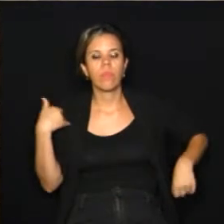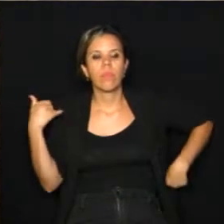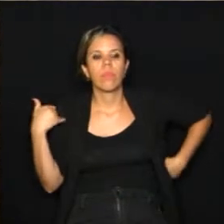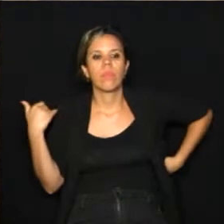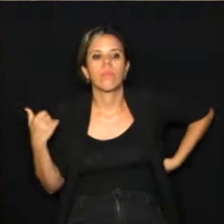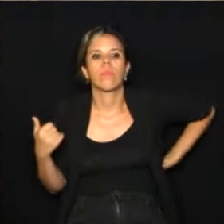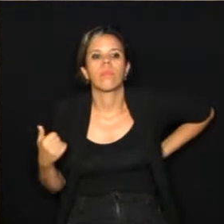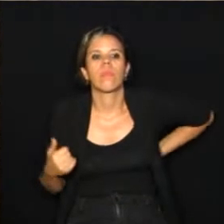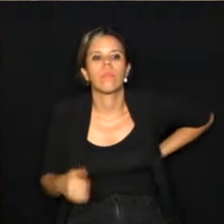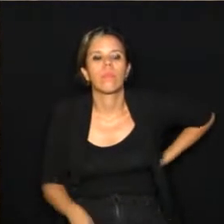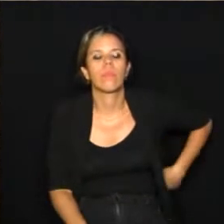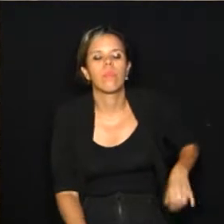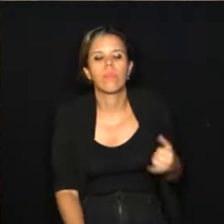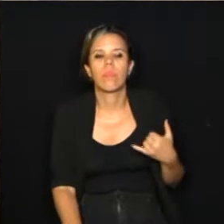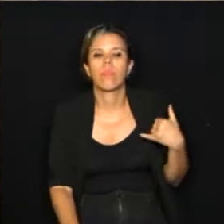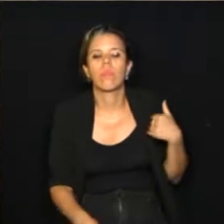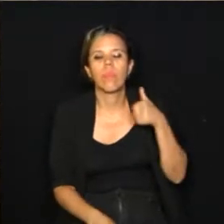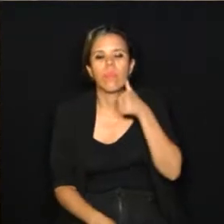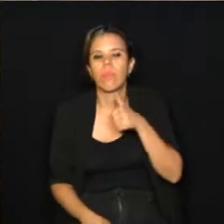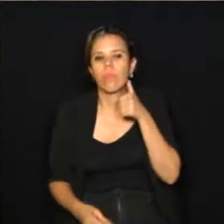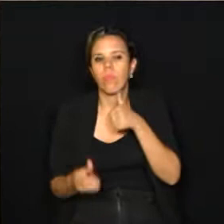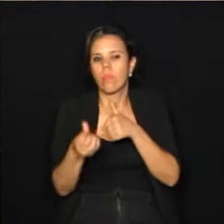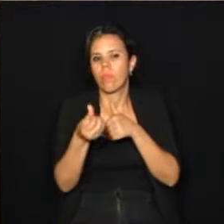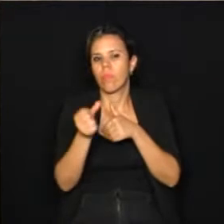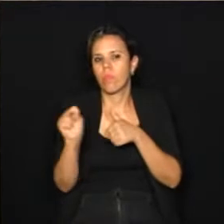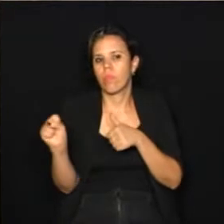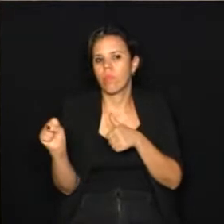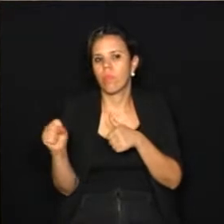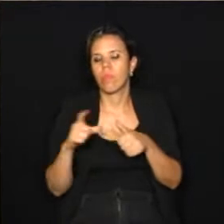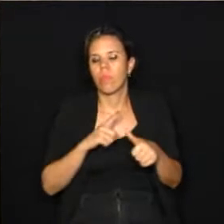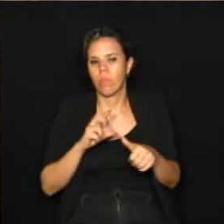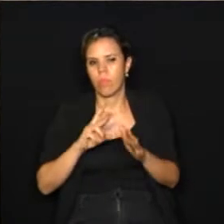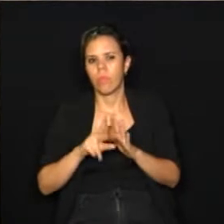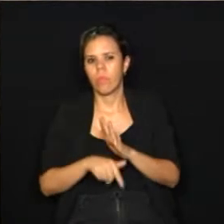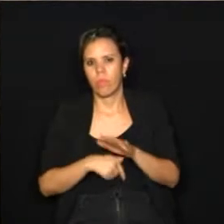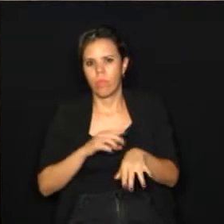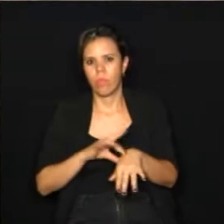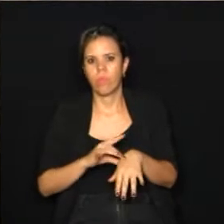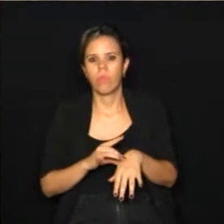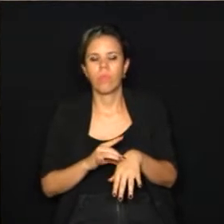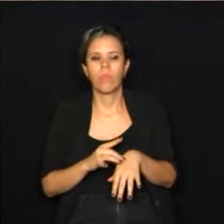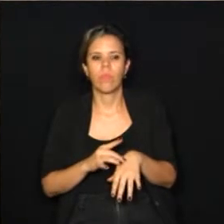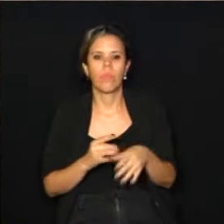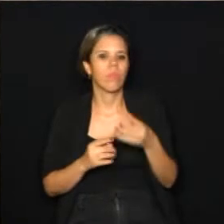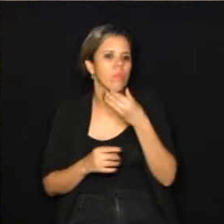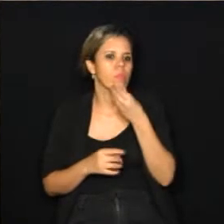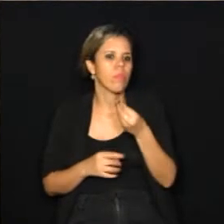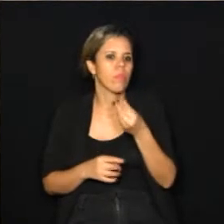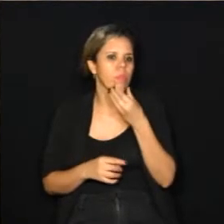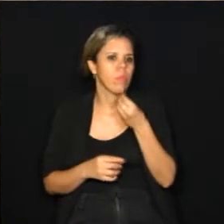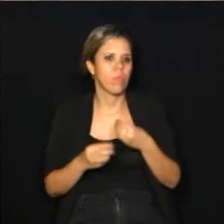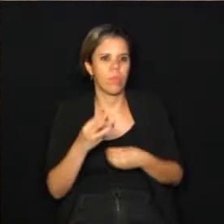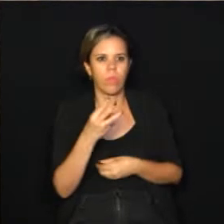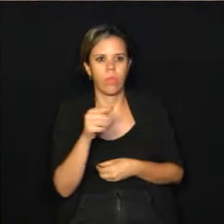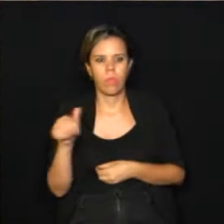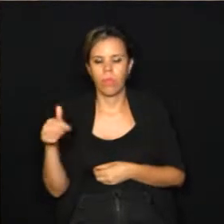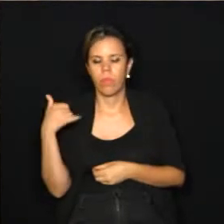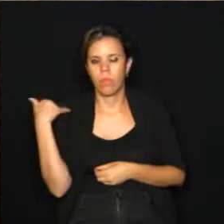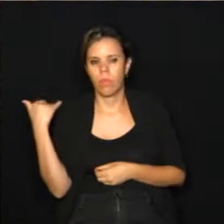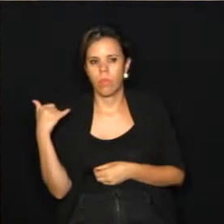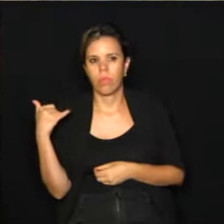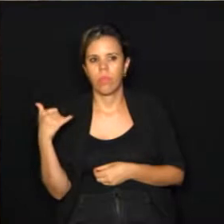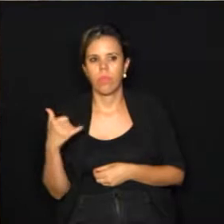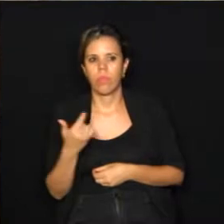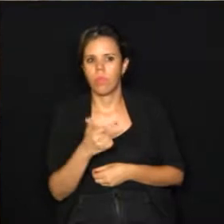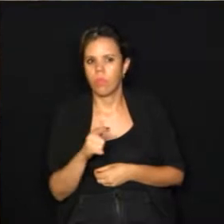né? Uma mulher de 68 anos que tinha outras comorbidades, um homem de 37 anos que